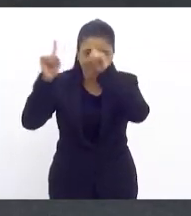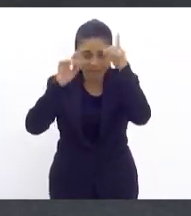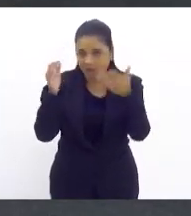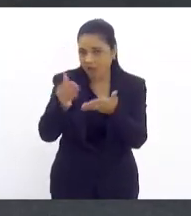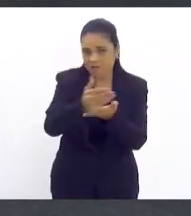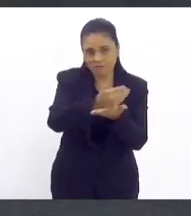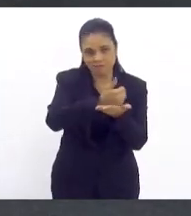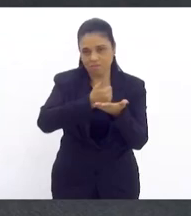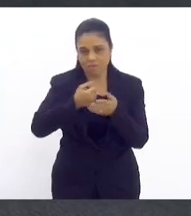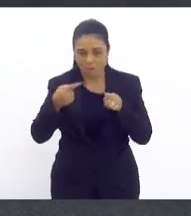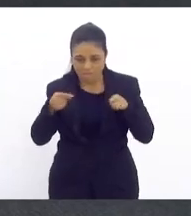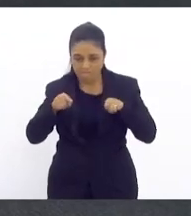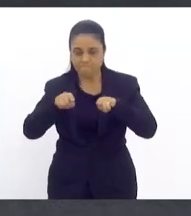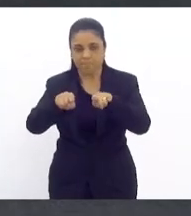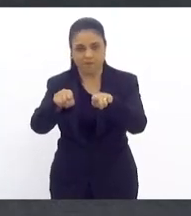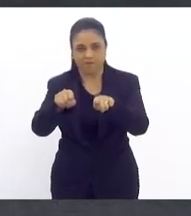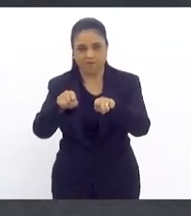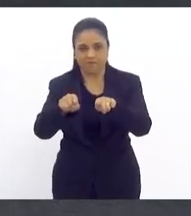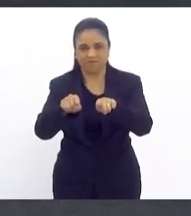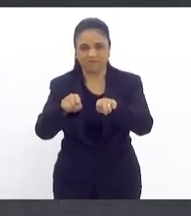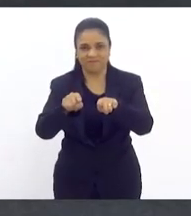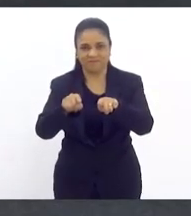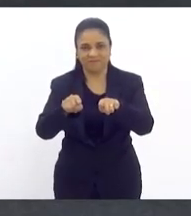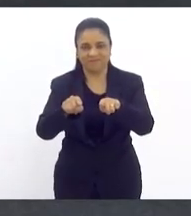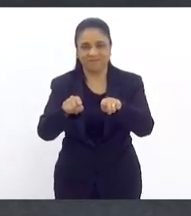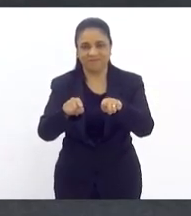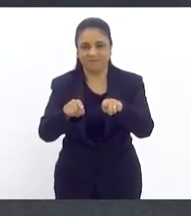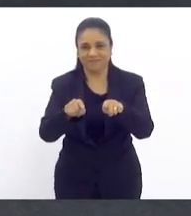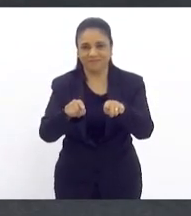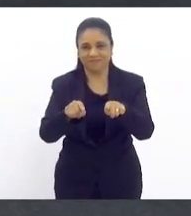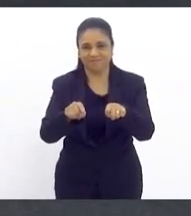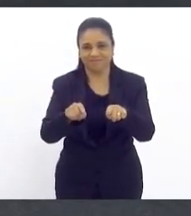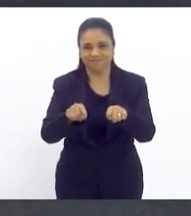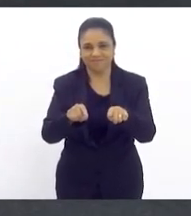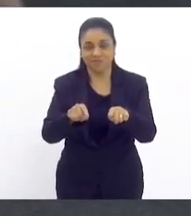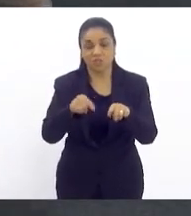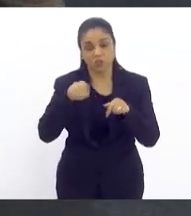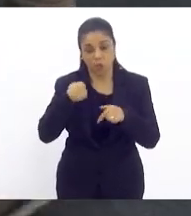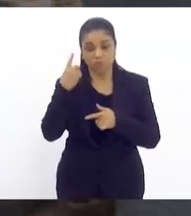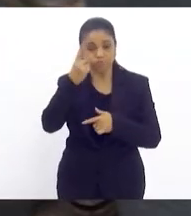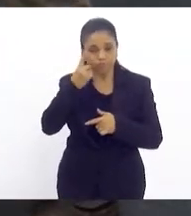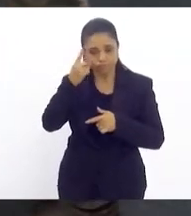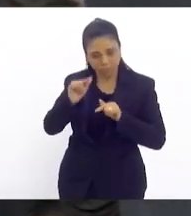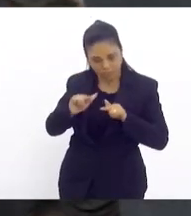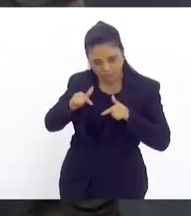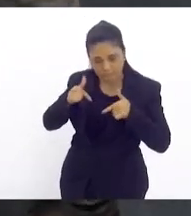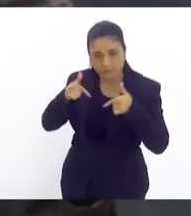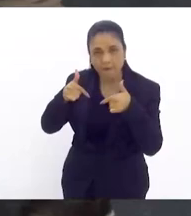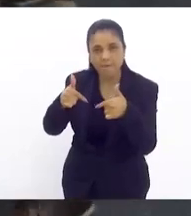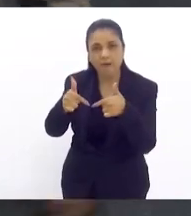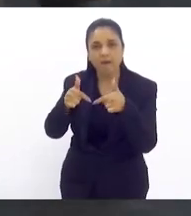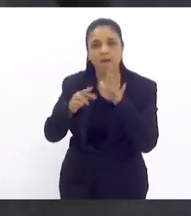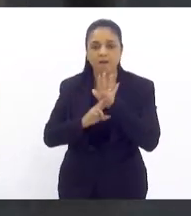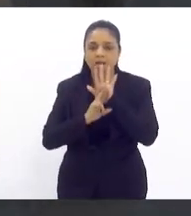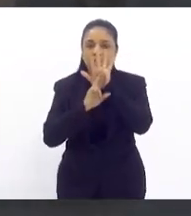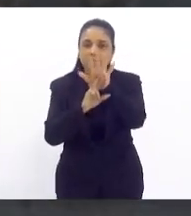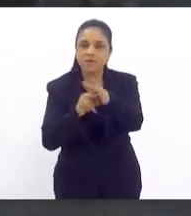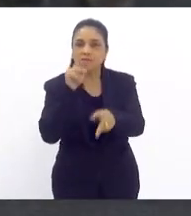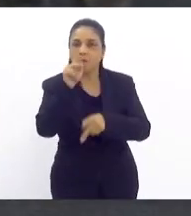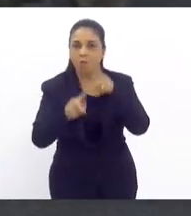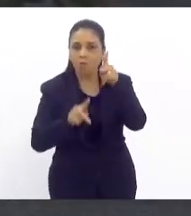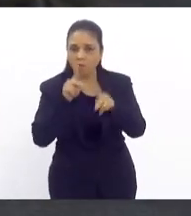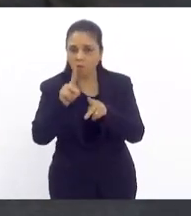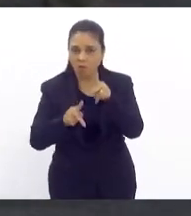paralelo apenas estamos exercendo o nosso mandato representando os nossos eleitores